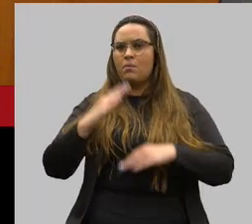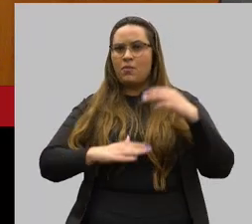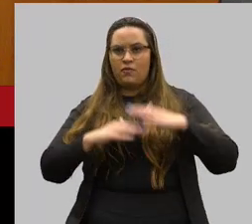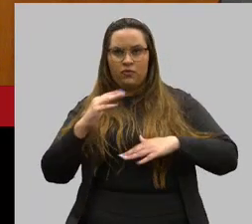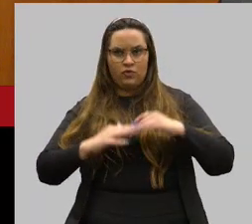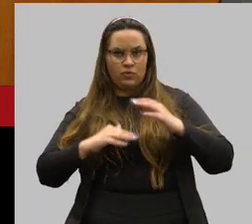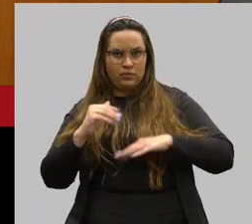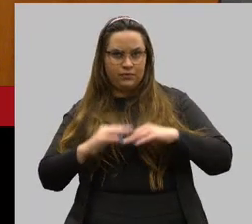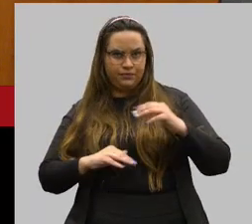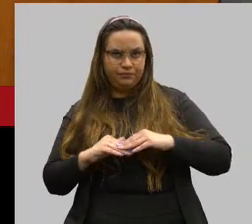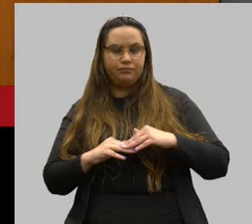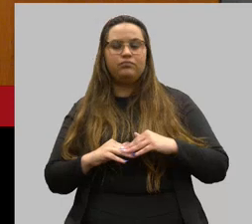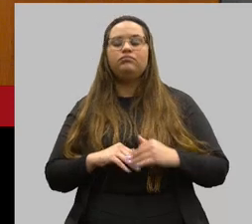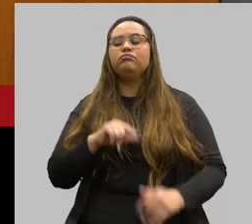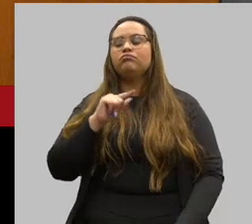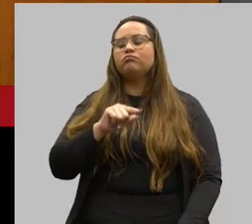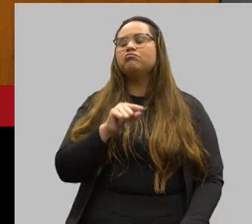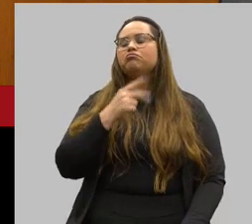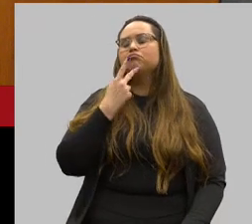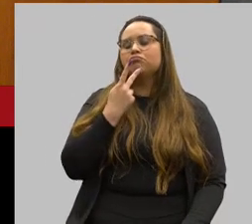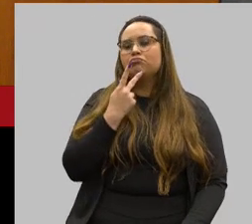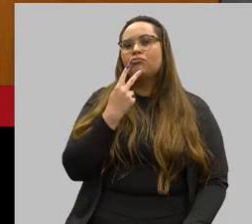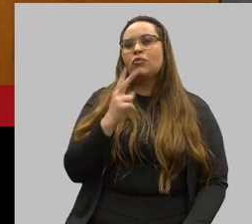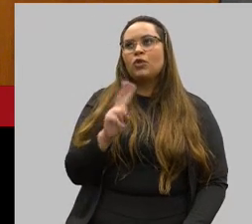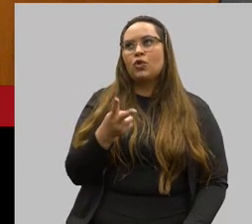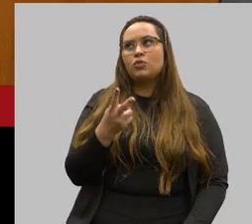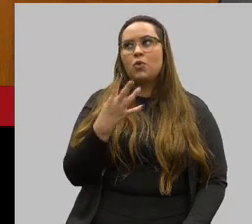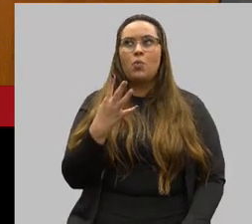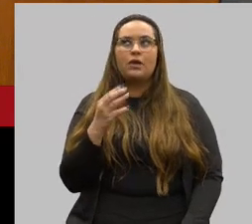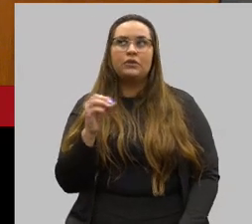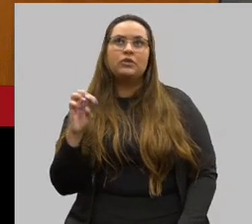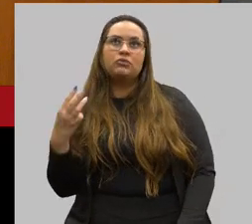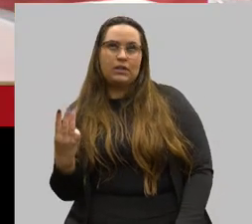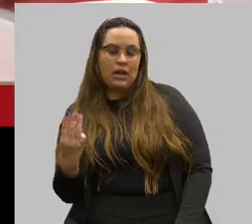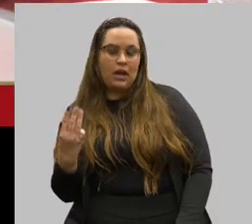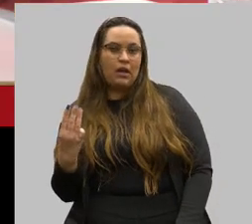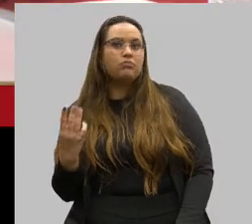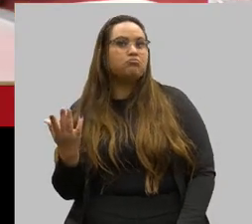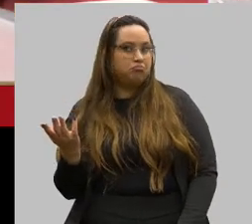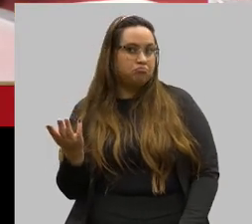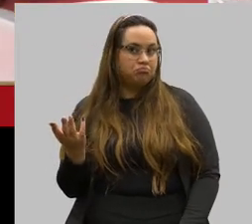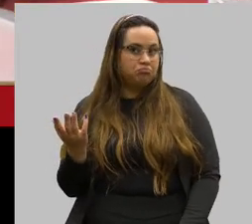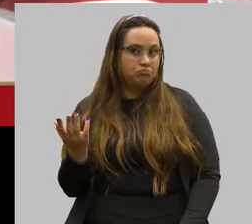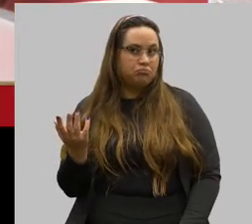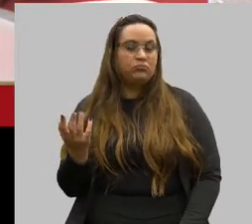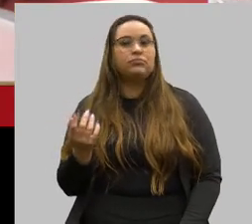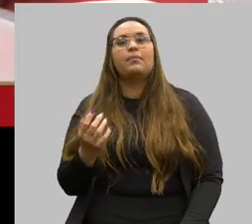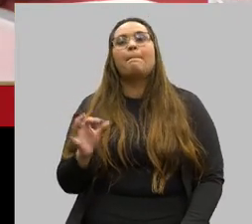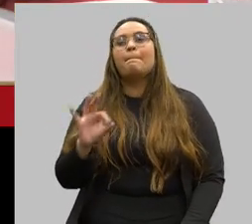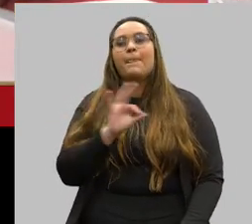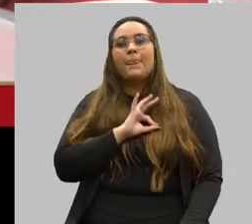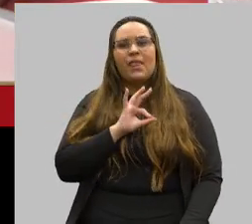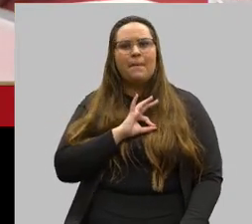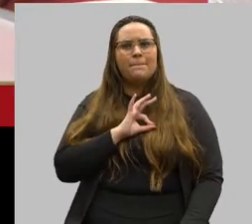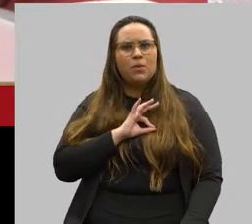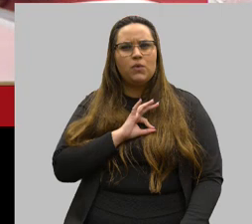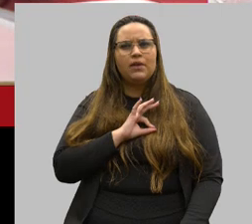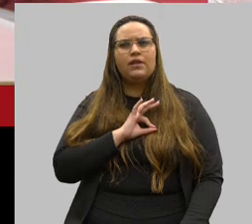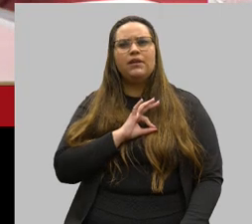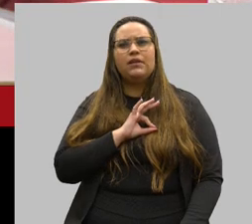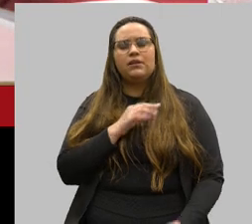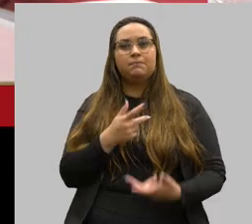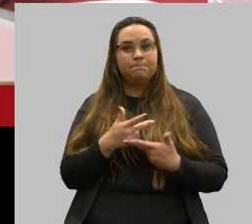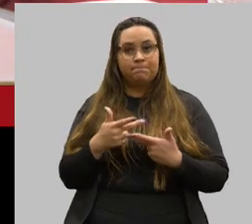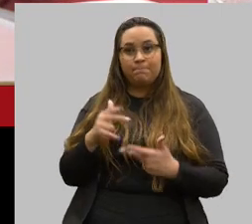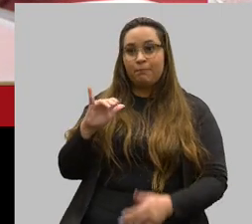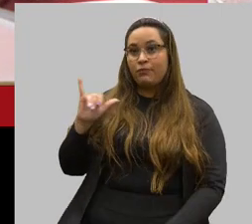a senhora fez aqui uma exposição de 2403 progressões eh policiais civis e servidores administrativo de julho